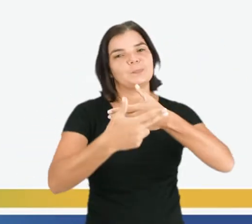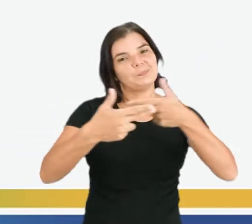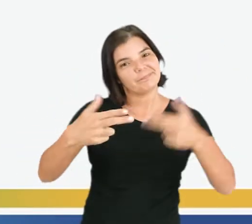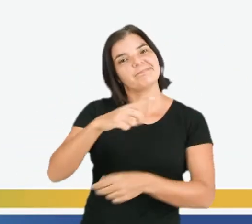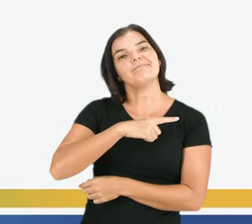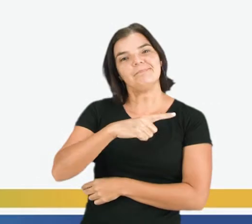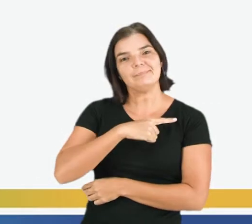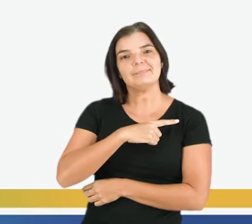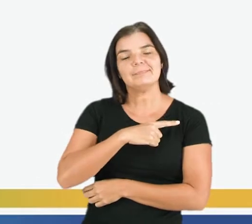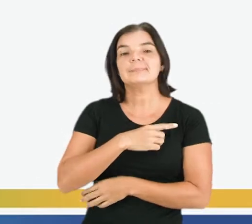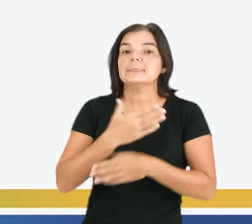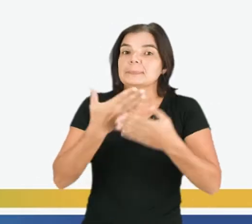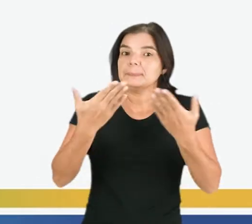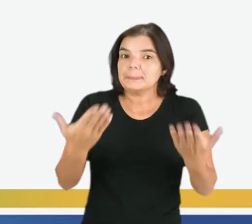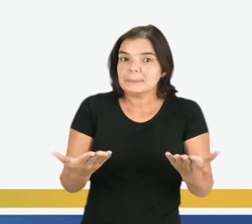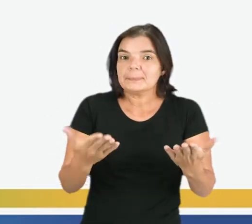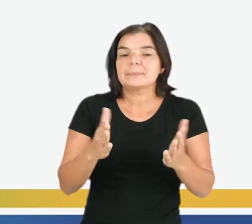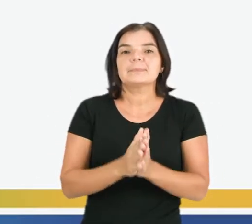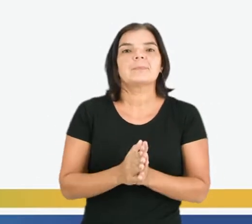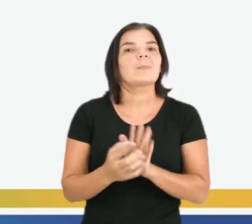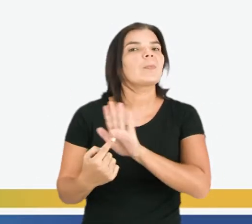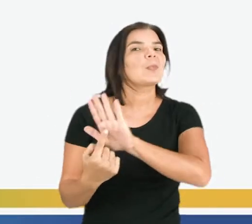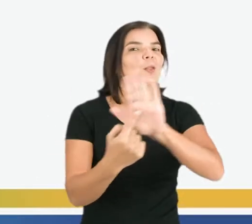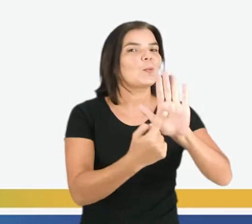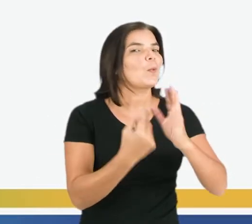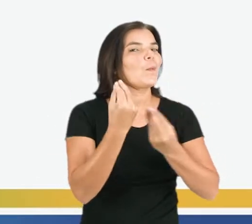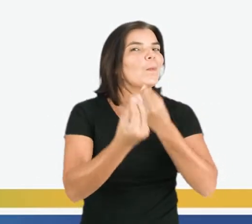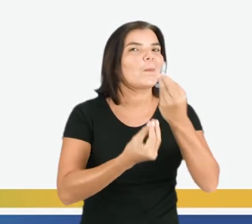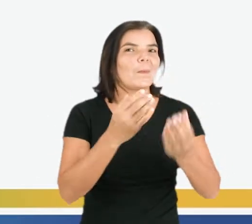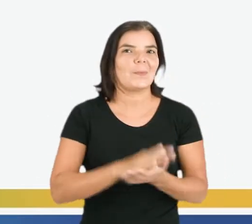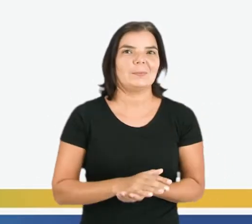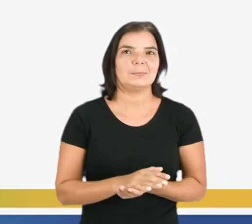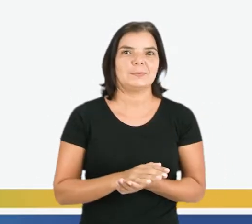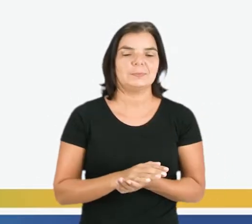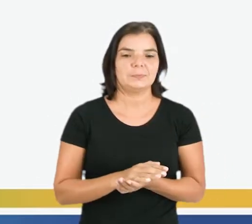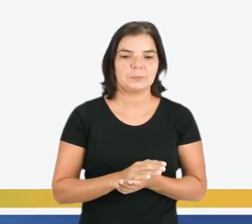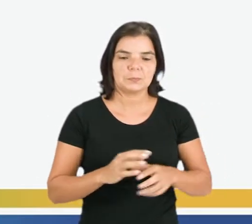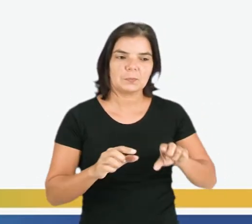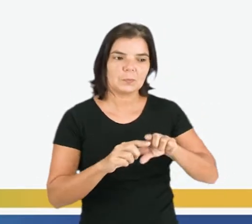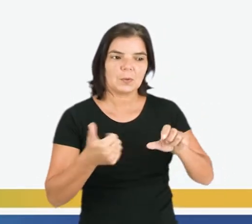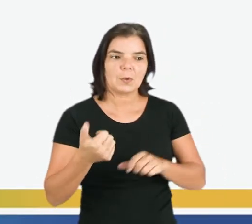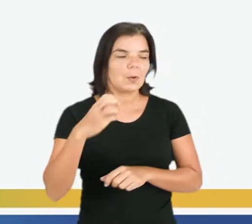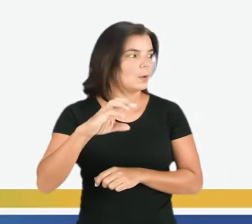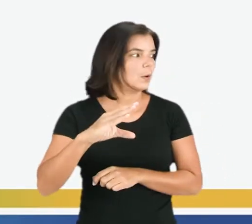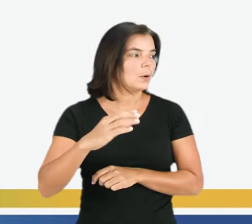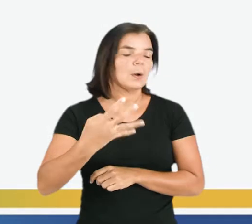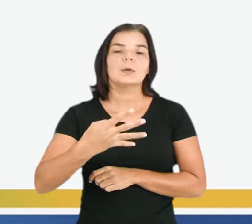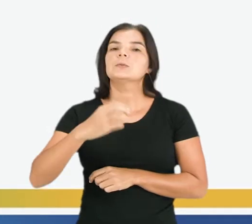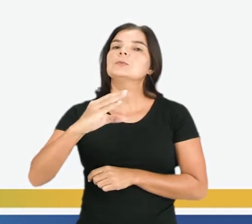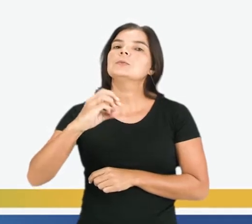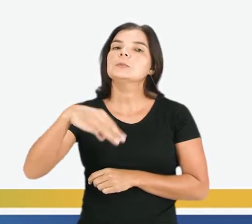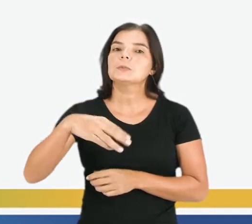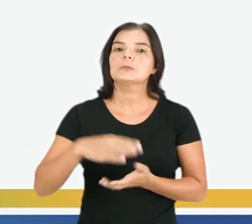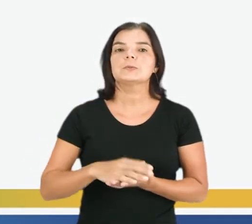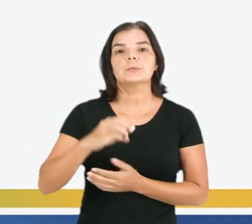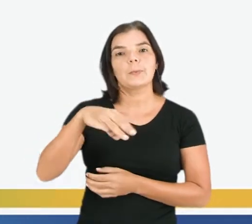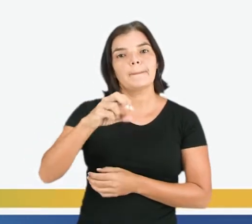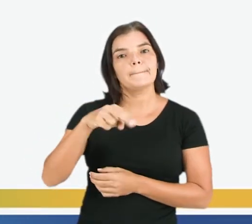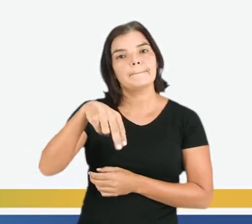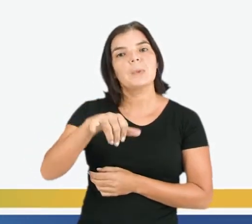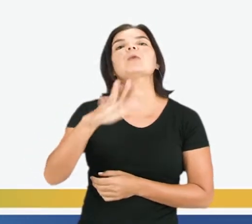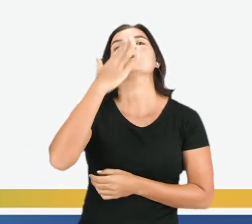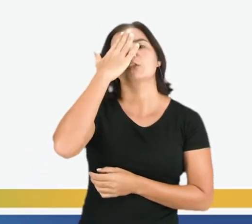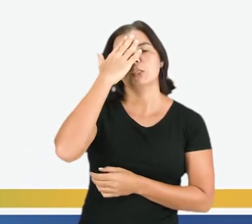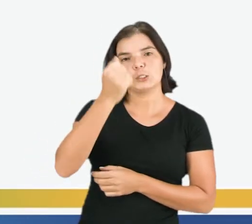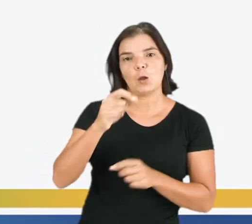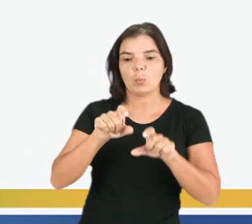tem. Bom, Stretch, mostra para eles como funciona. 14 centímetros de comprimento, Manny. Agora sabemos